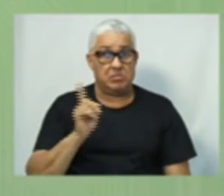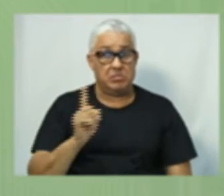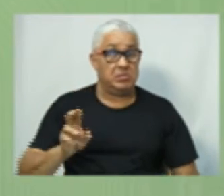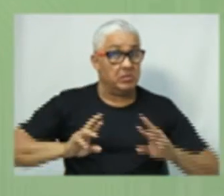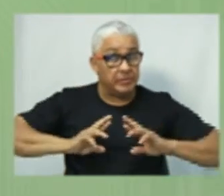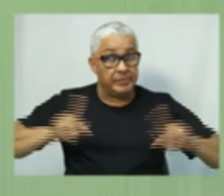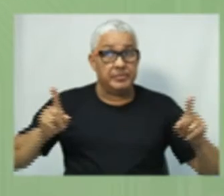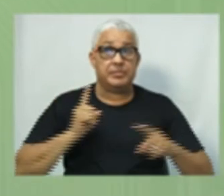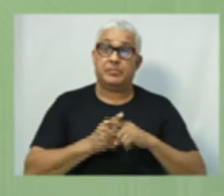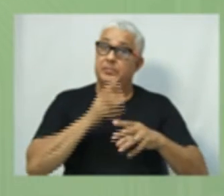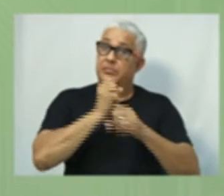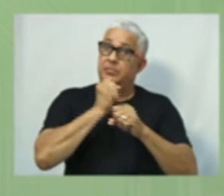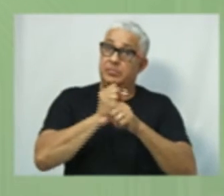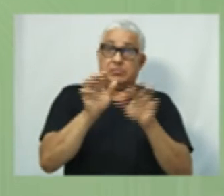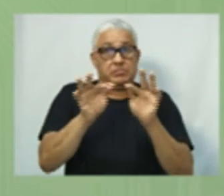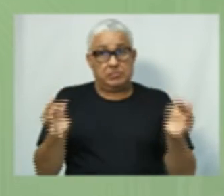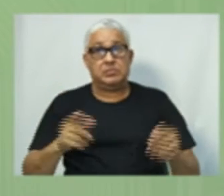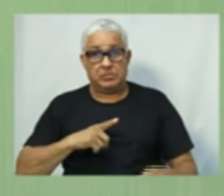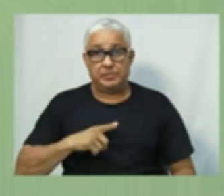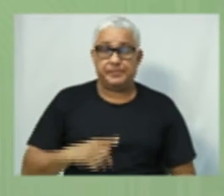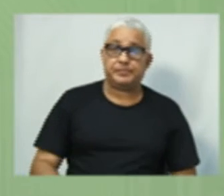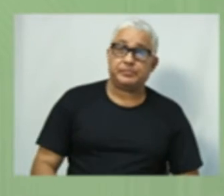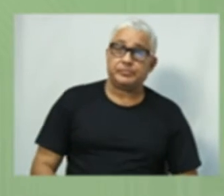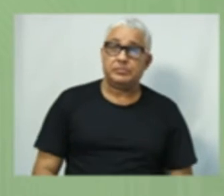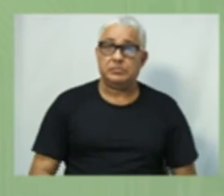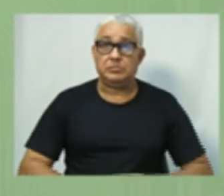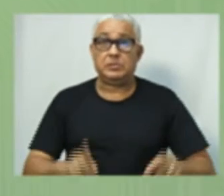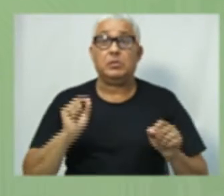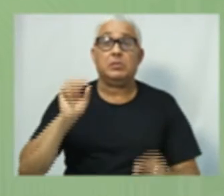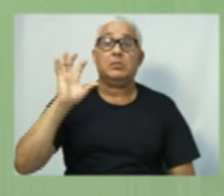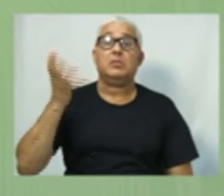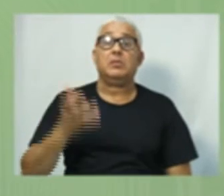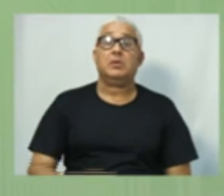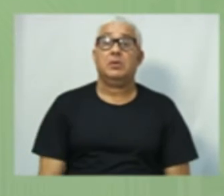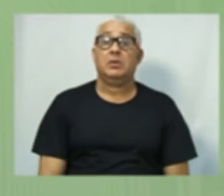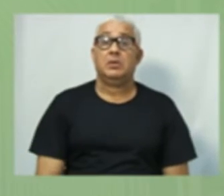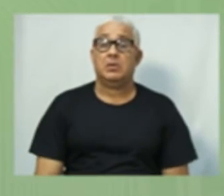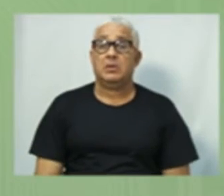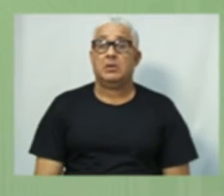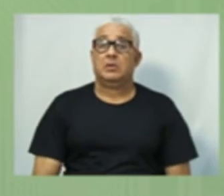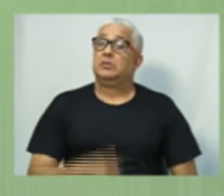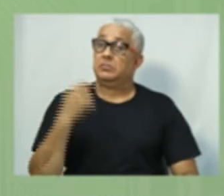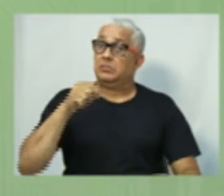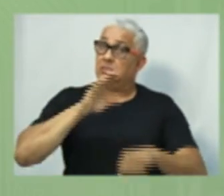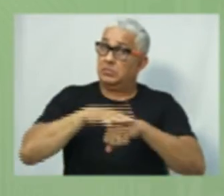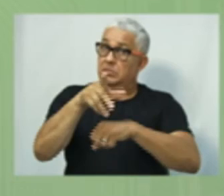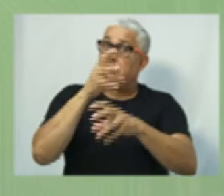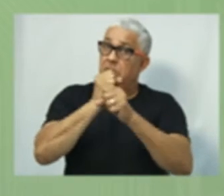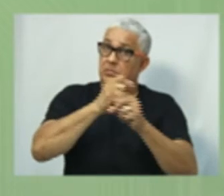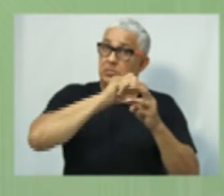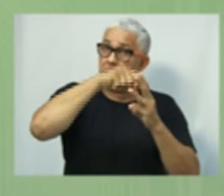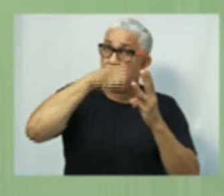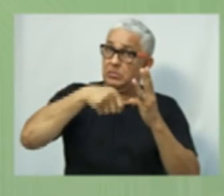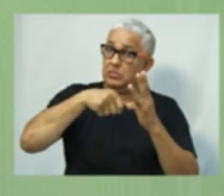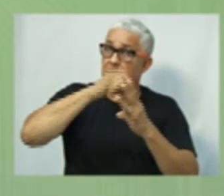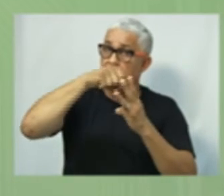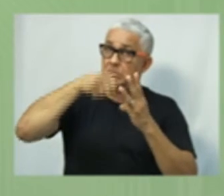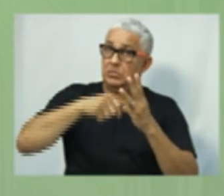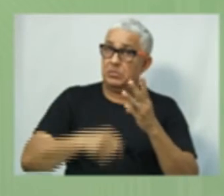apesar dos cálculos serem mais simples aqui, olha o que acontece. Você tem que calcular nos 3 meses.